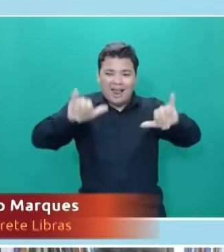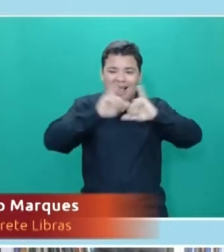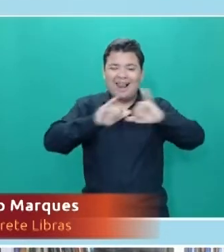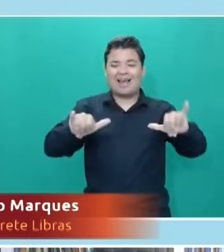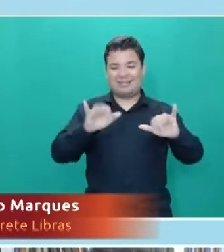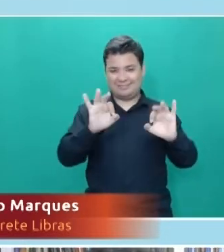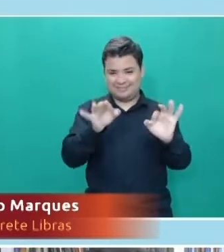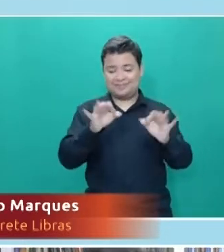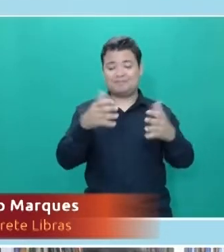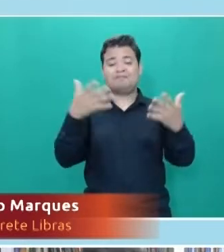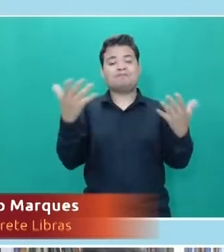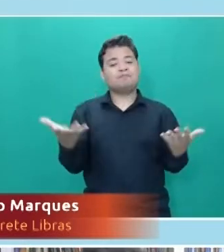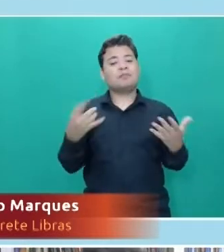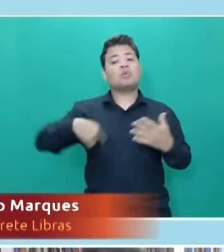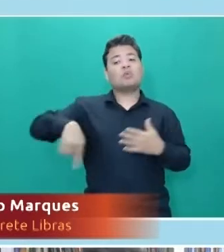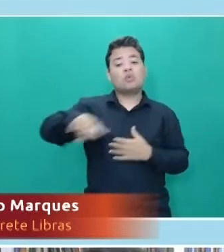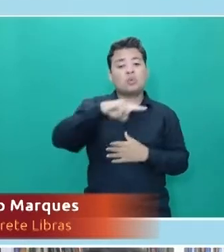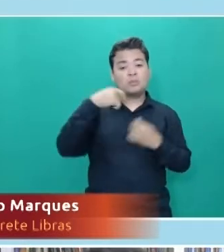entender que